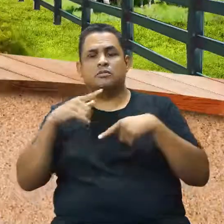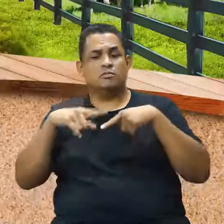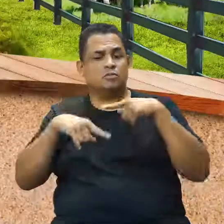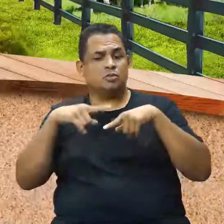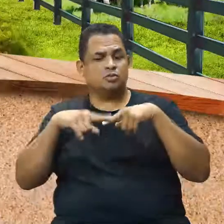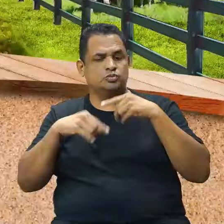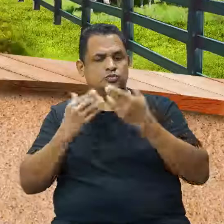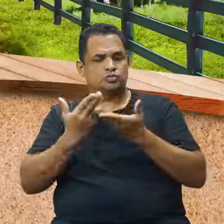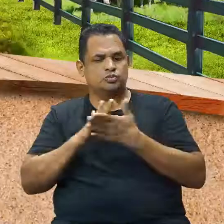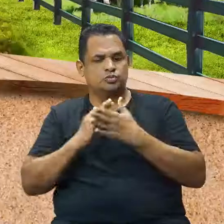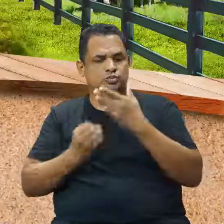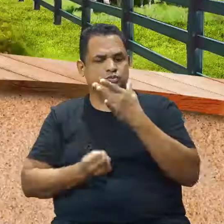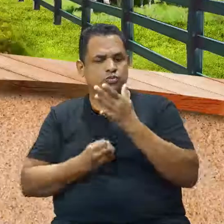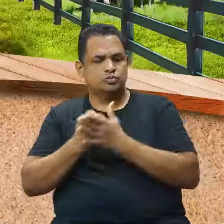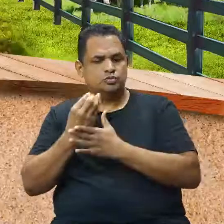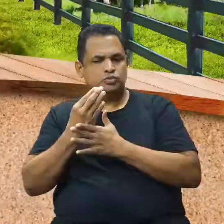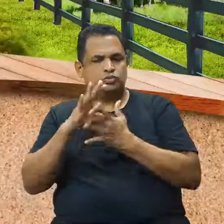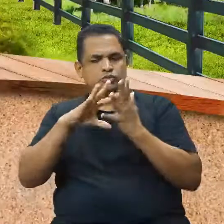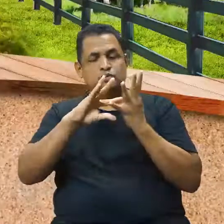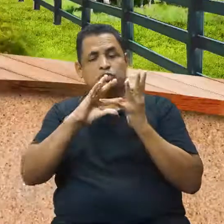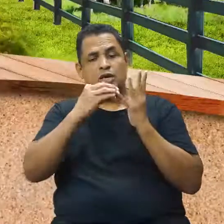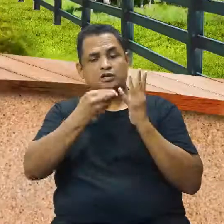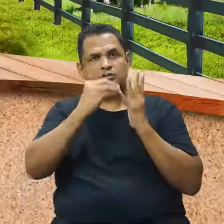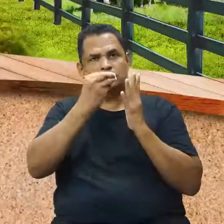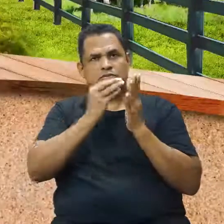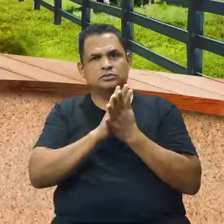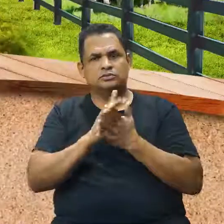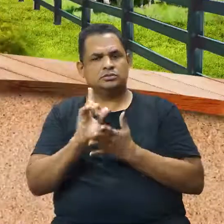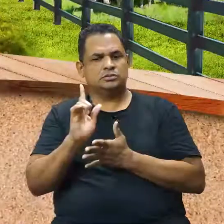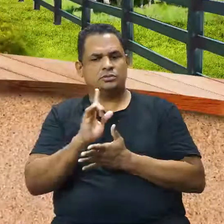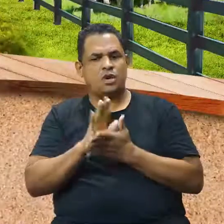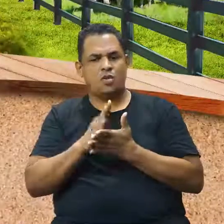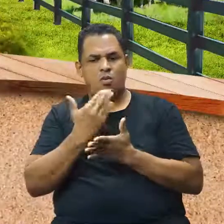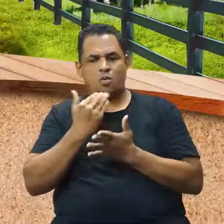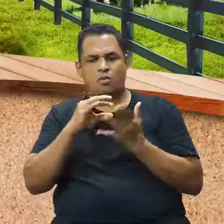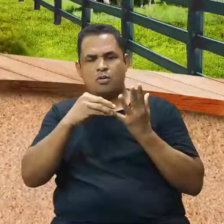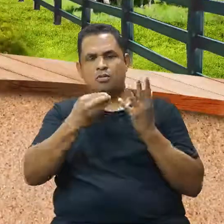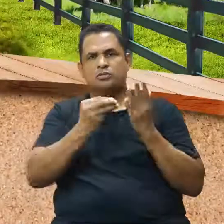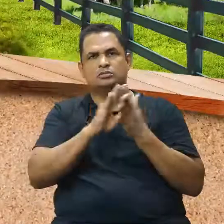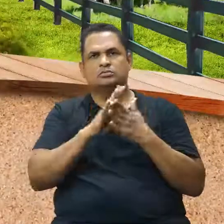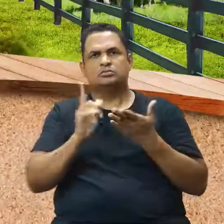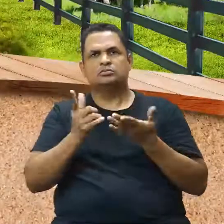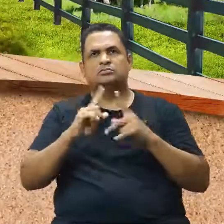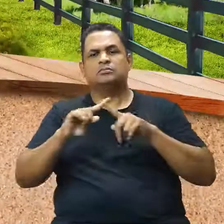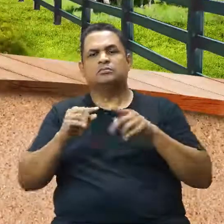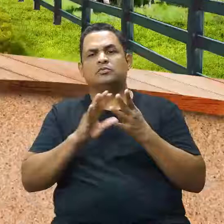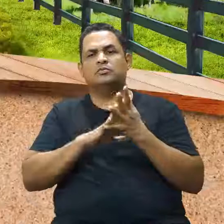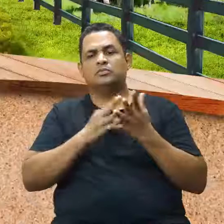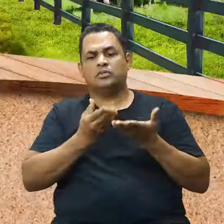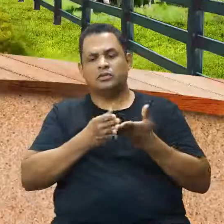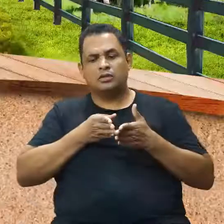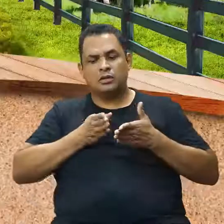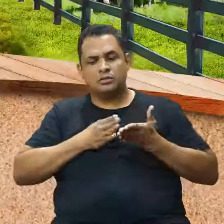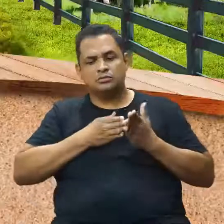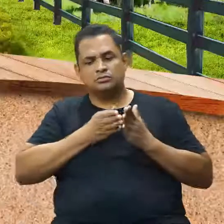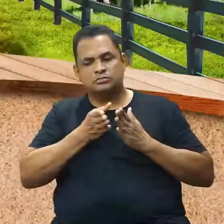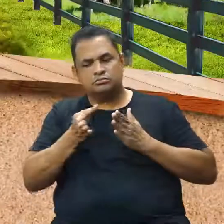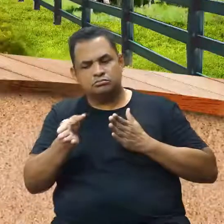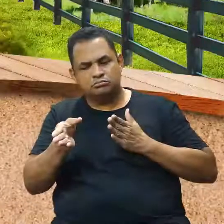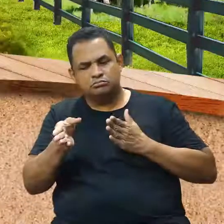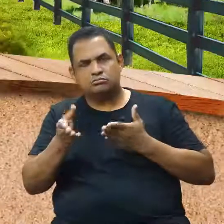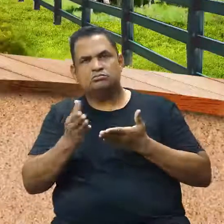produto. Então, na verdade, as formigas elas não comem folhas, não se alimentam dela, mas elas utilizam isso